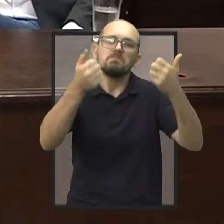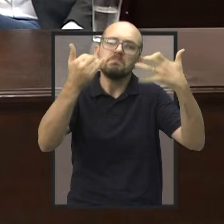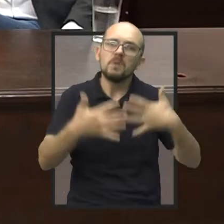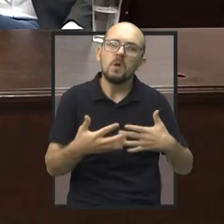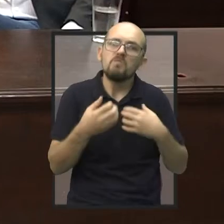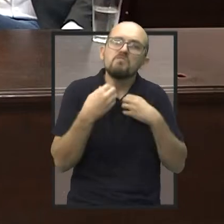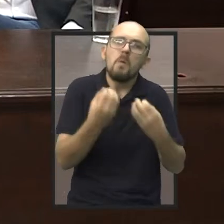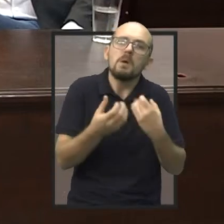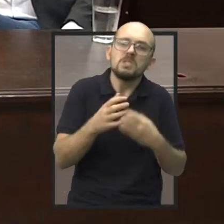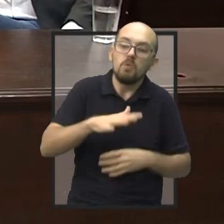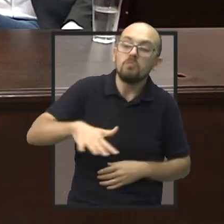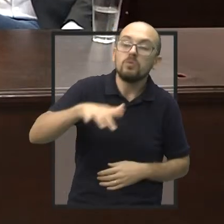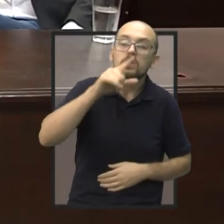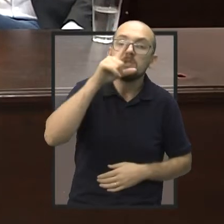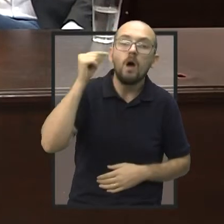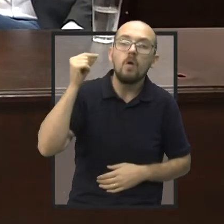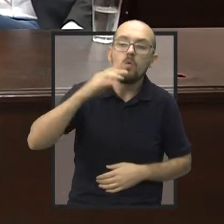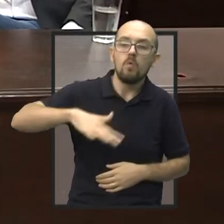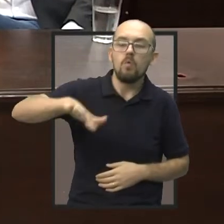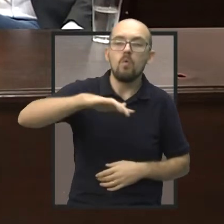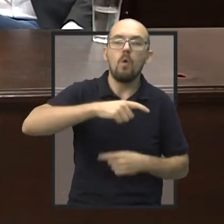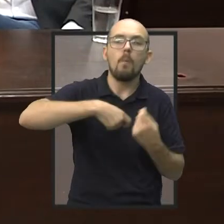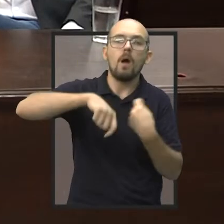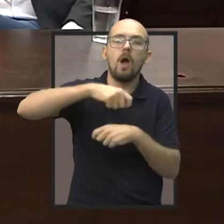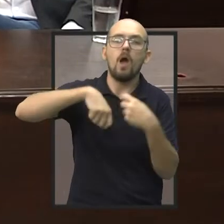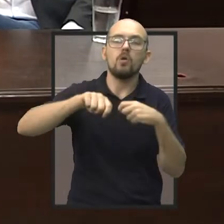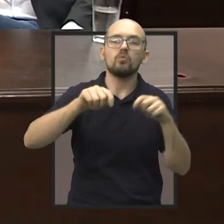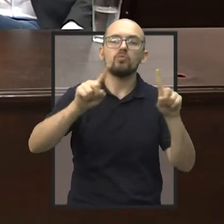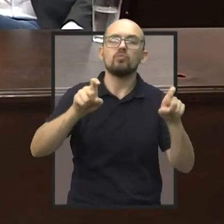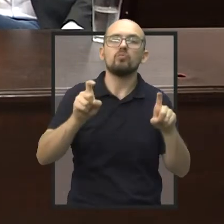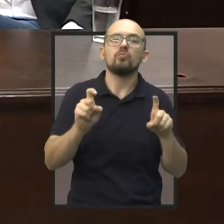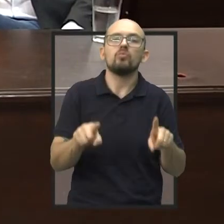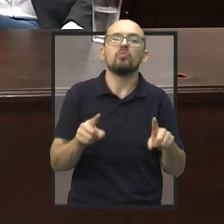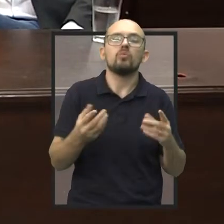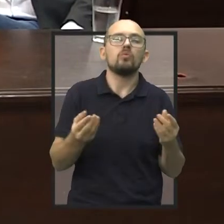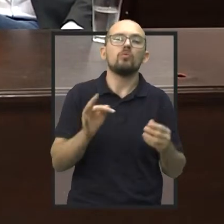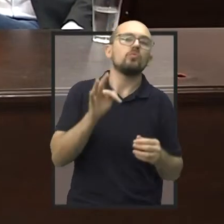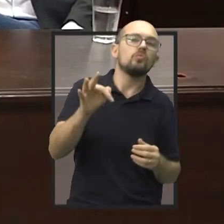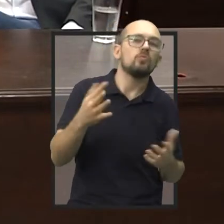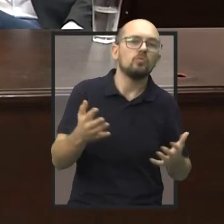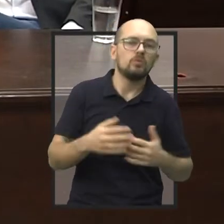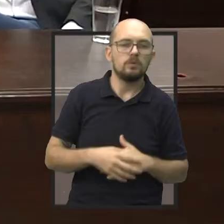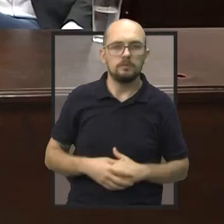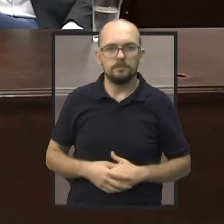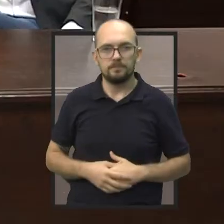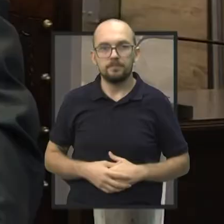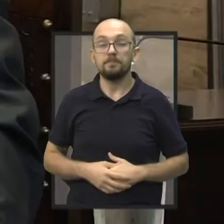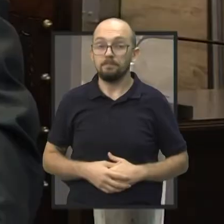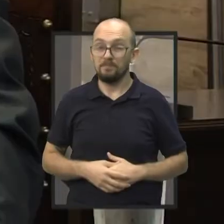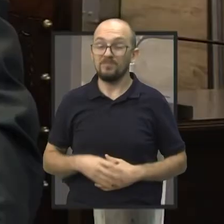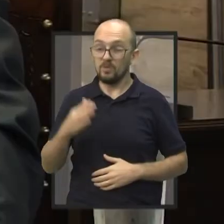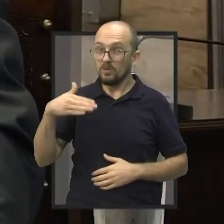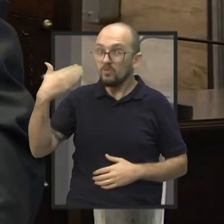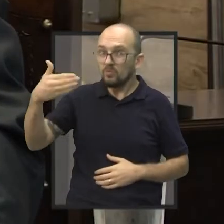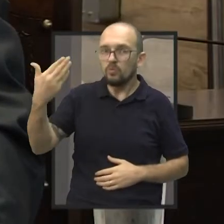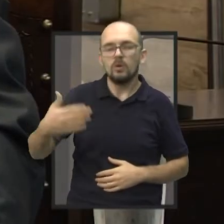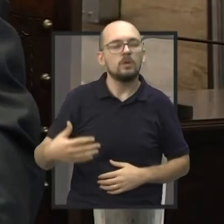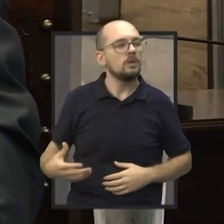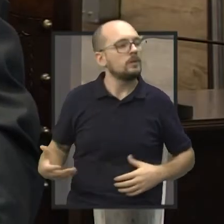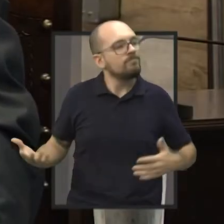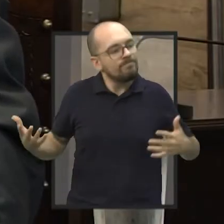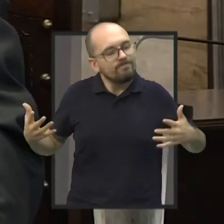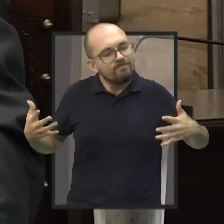que é vivido hoje na cidade e já uma perspectiva de futuro? O que o senhor pode trazer de informação? O cenário é desolador. Infelizmente,